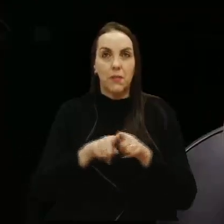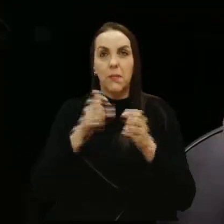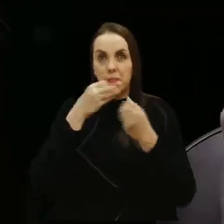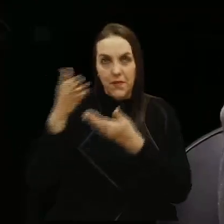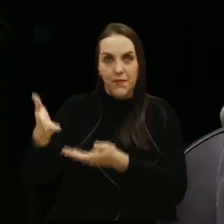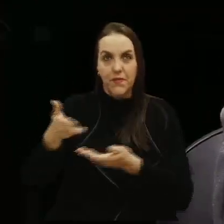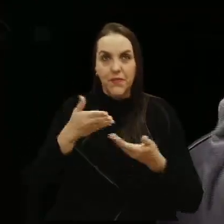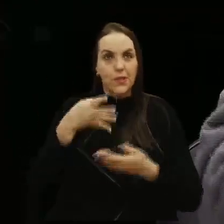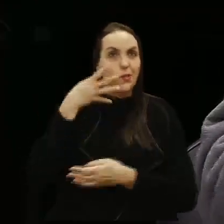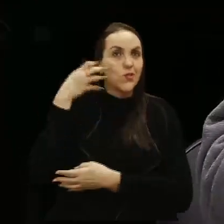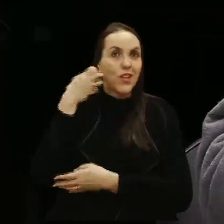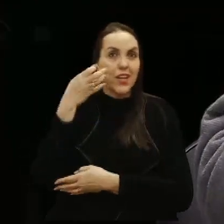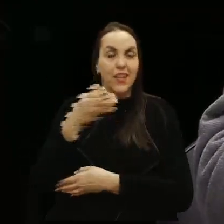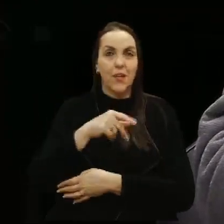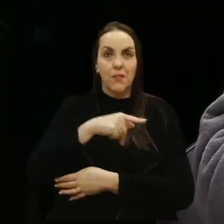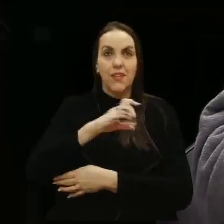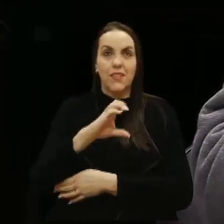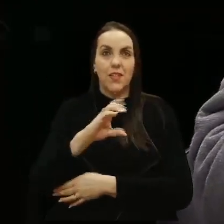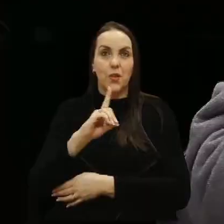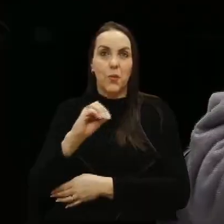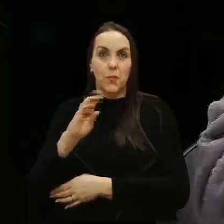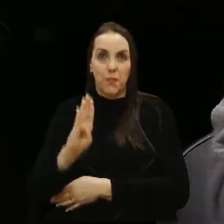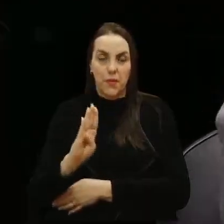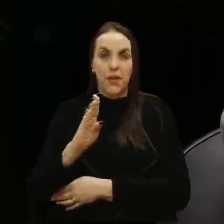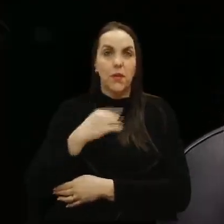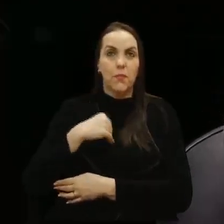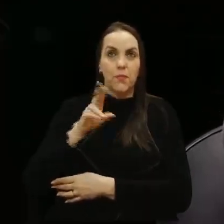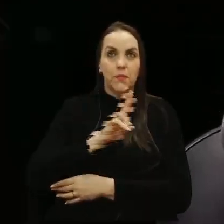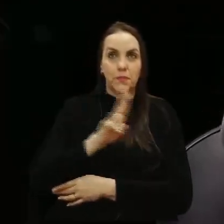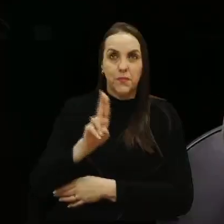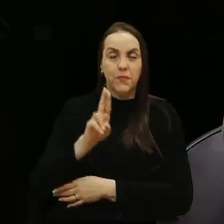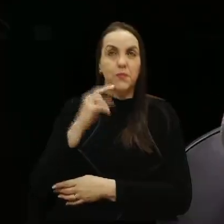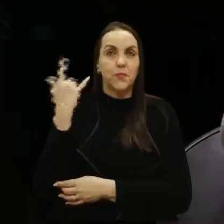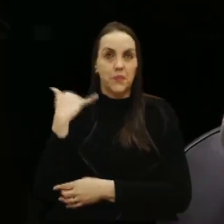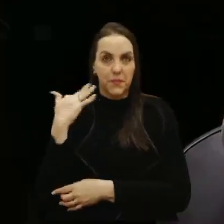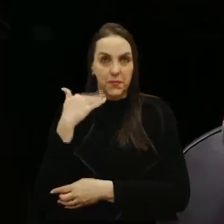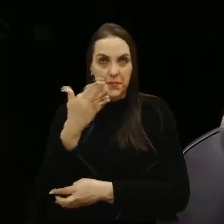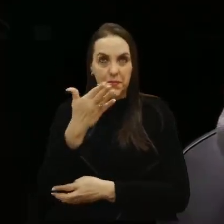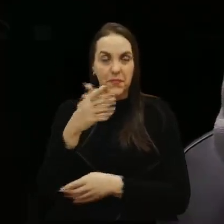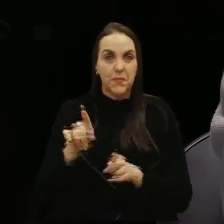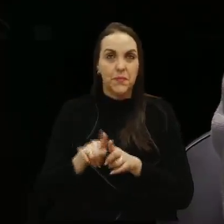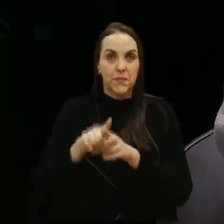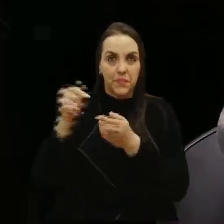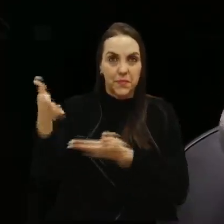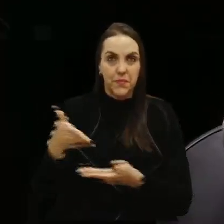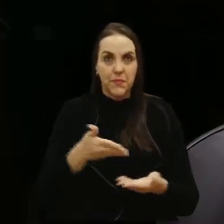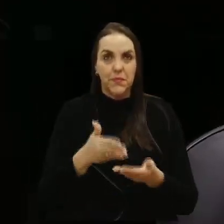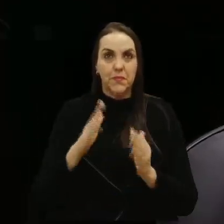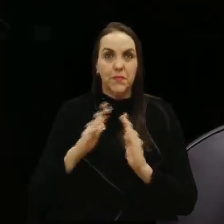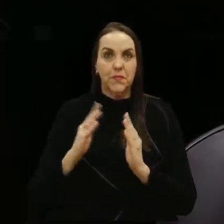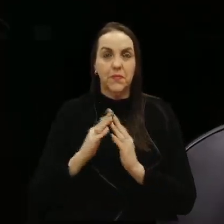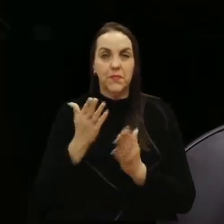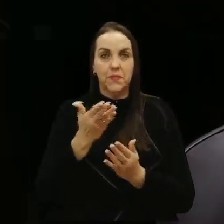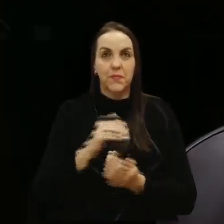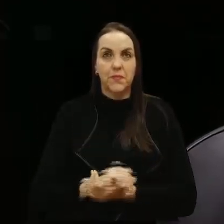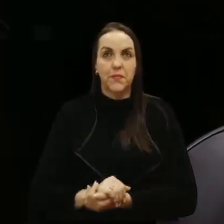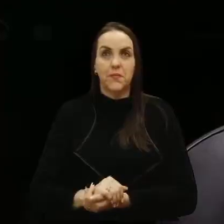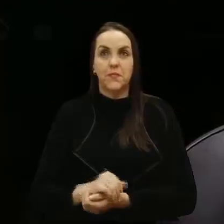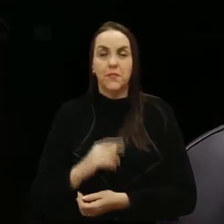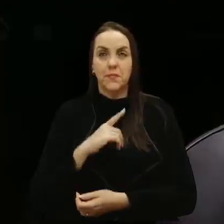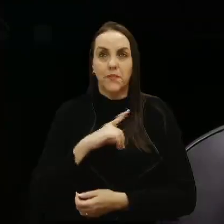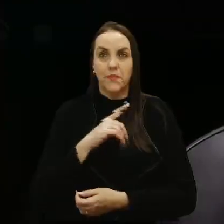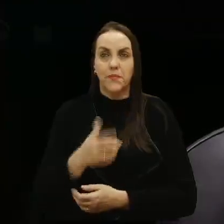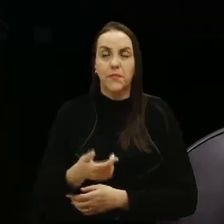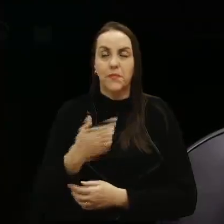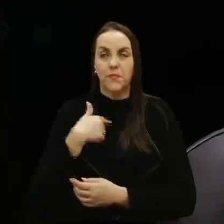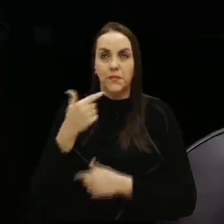bancada do PCdoB, fala em meu nome, fala o nome da vereadora Andressa, fica muito feliz com a sua chegada a essa casa. Tenho certeza que é mais um grande trabalhador que se